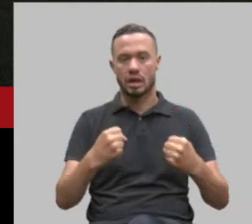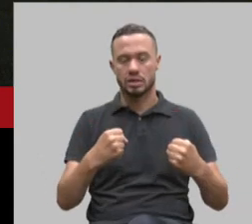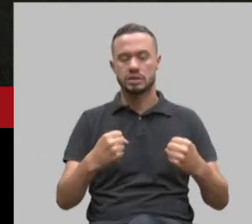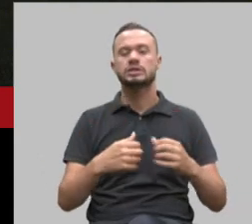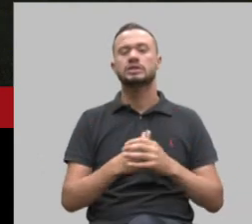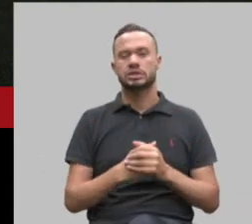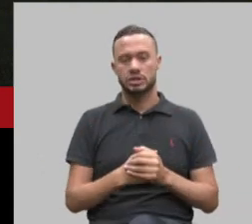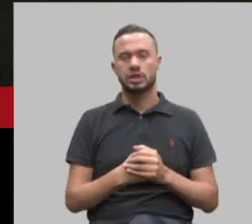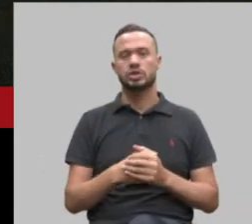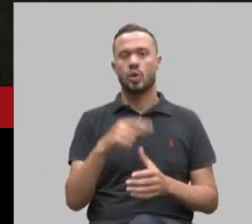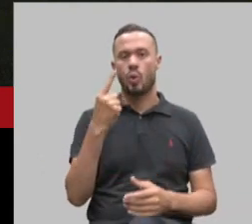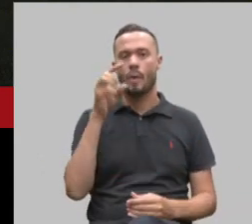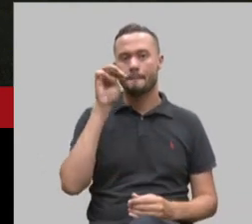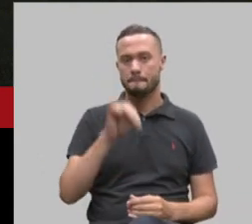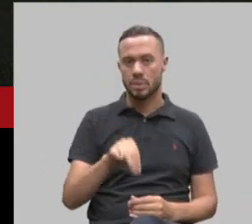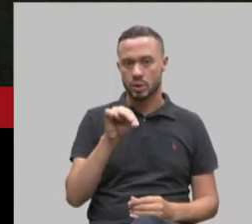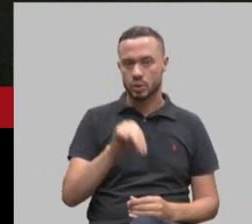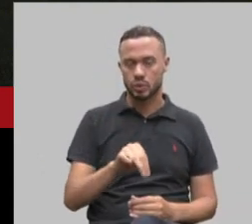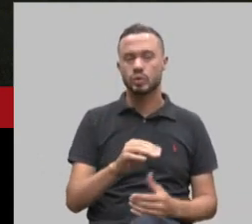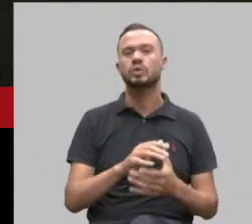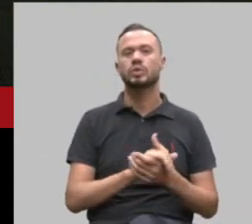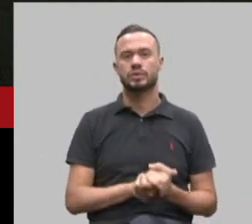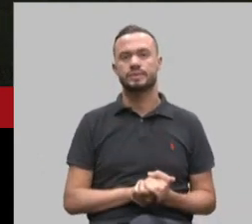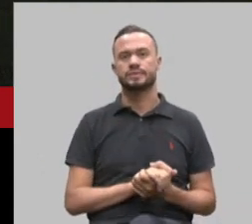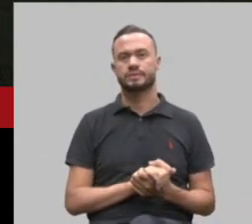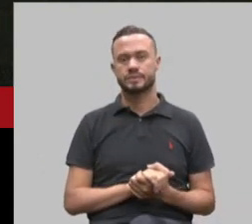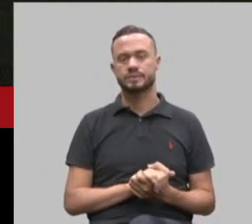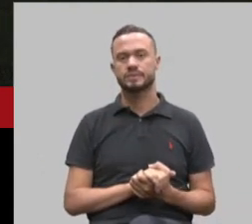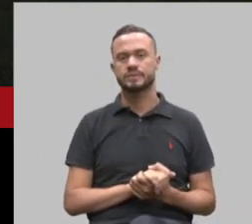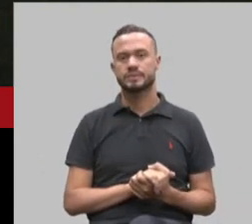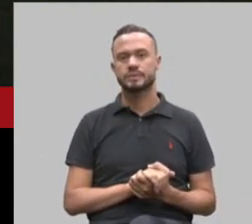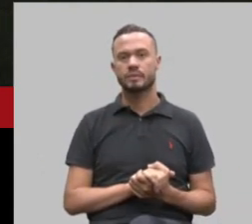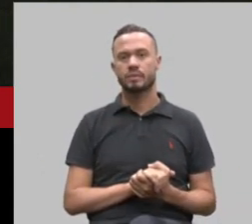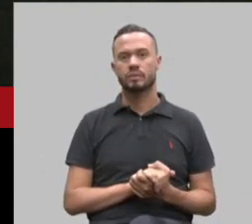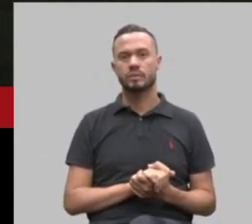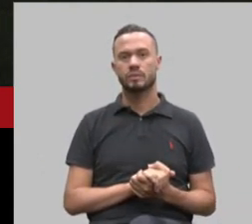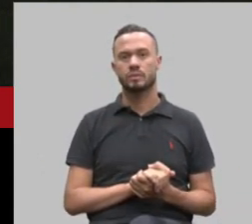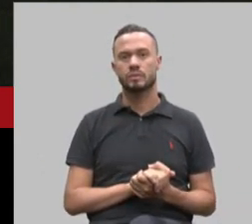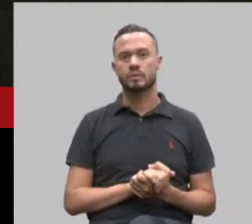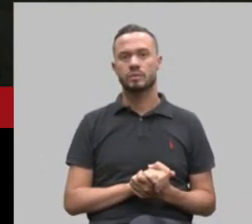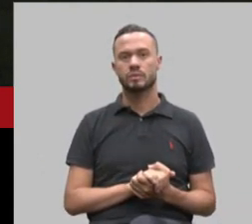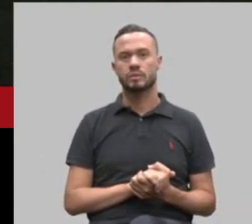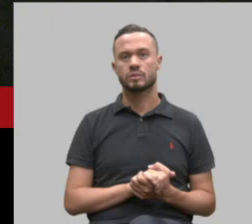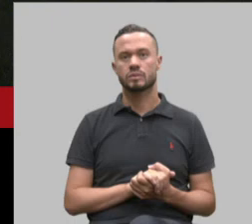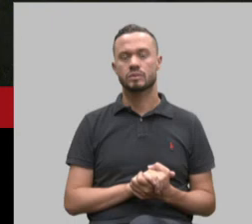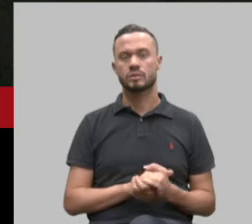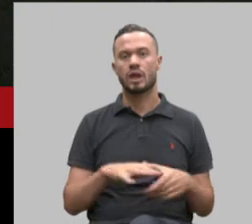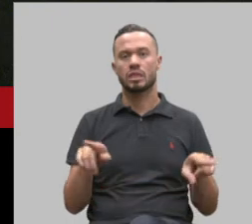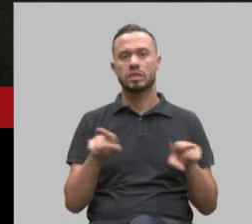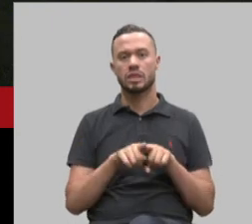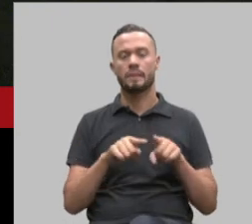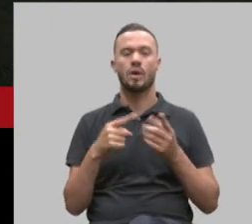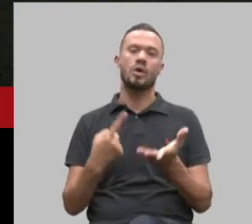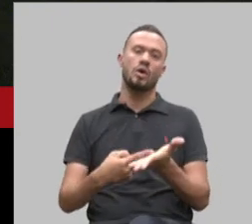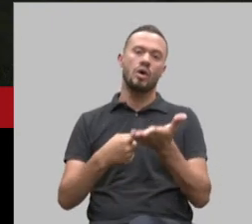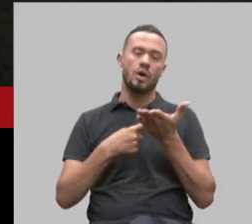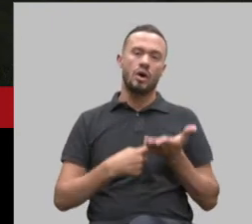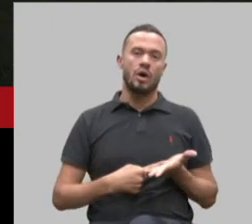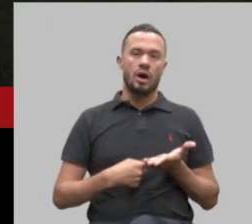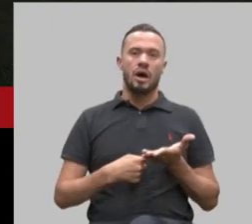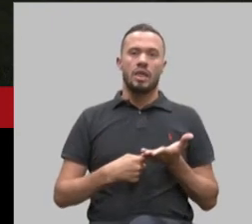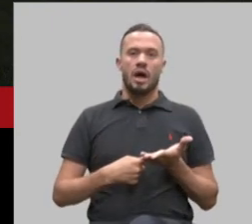1 minuto e meio o orador que já foi definido para essa proposta a gente convidaria né abria